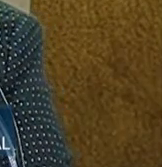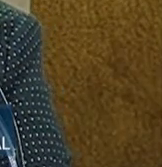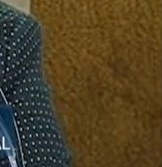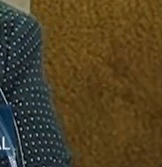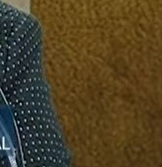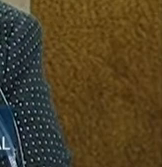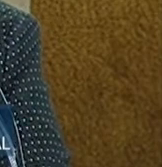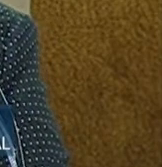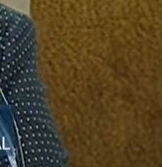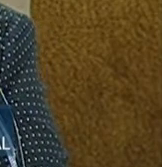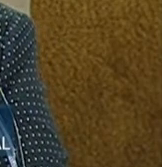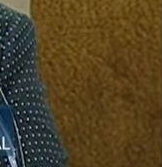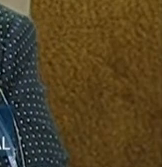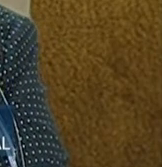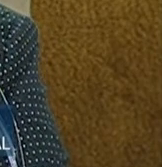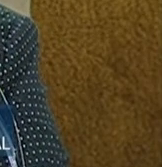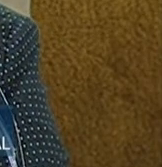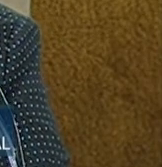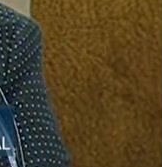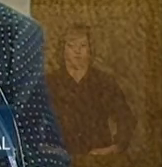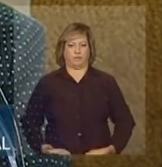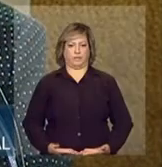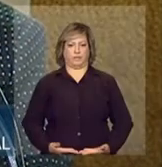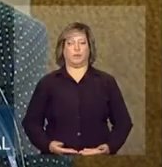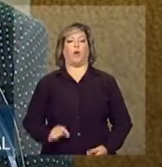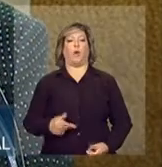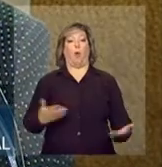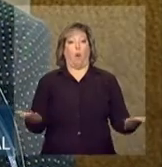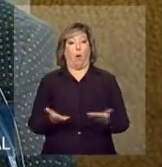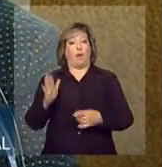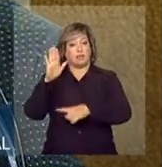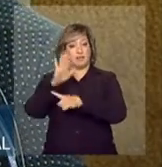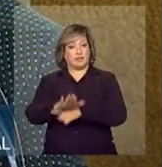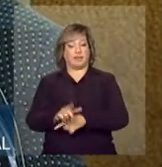20 anos. Tem uma comemoração hoje à tarde, eu não vou poder participar.